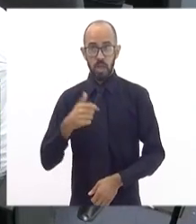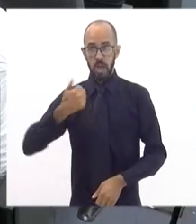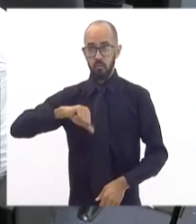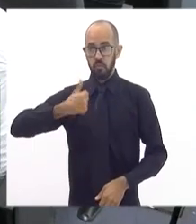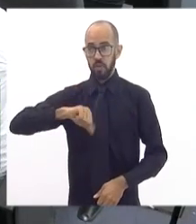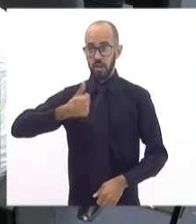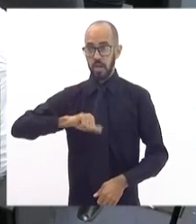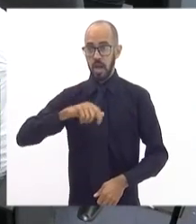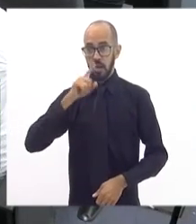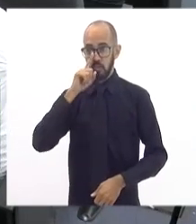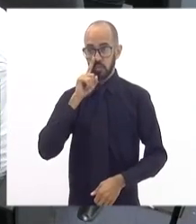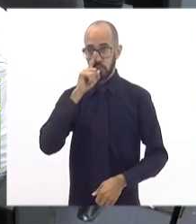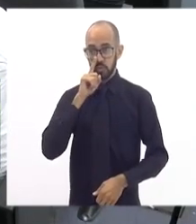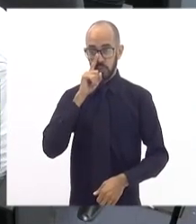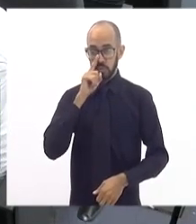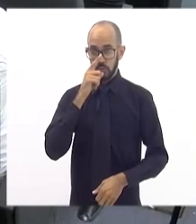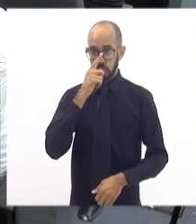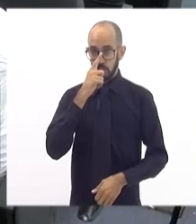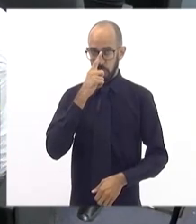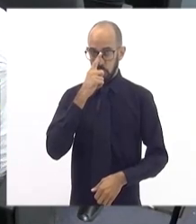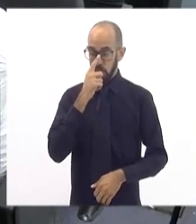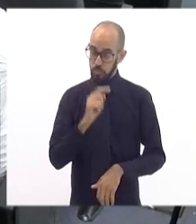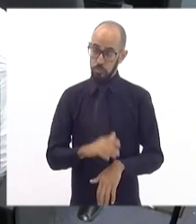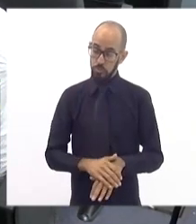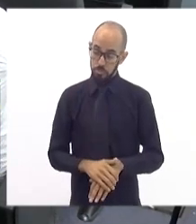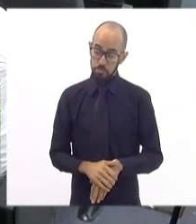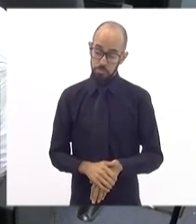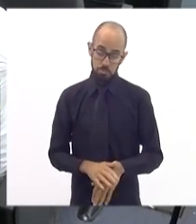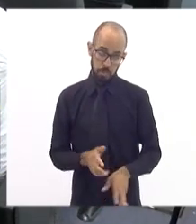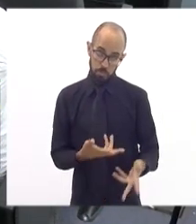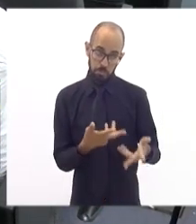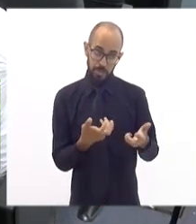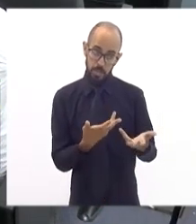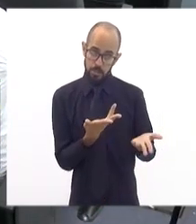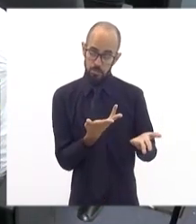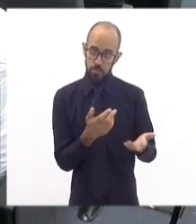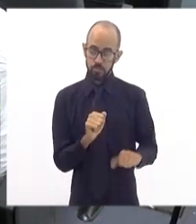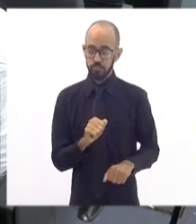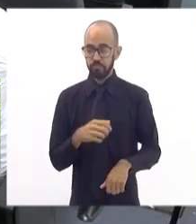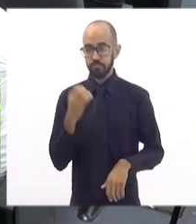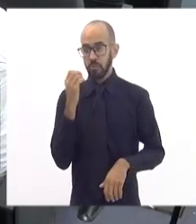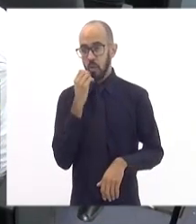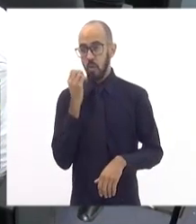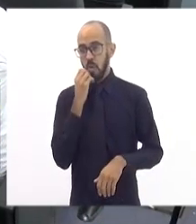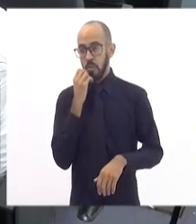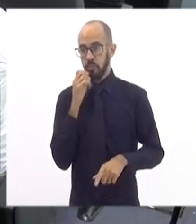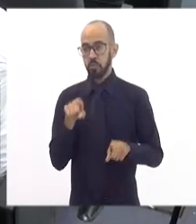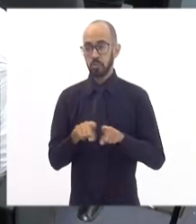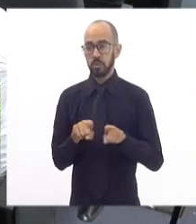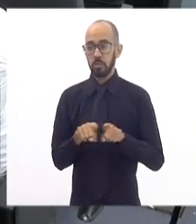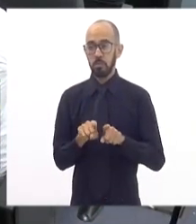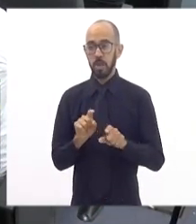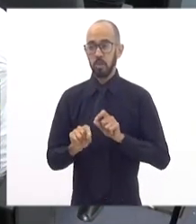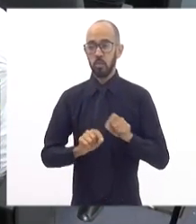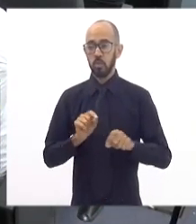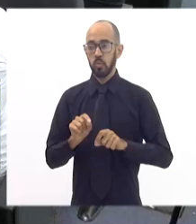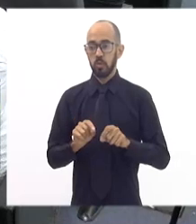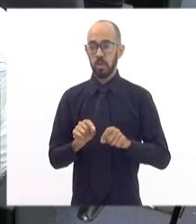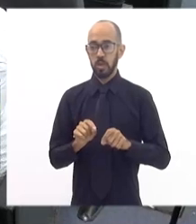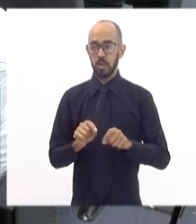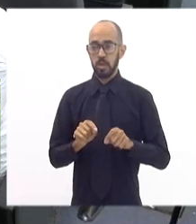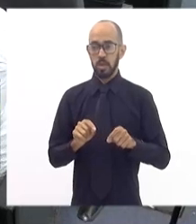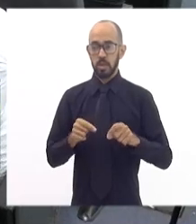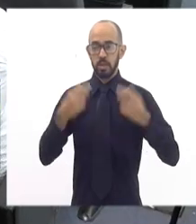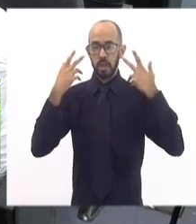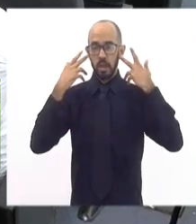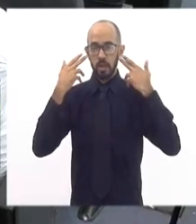sons avaliaram riscos pelo que se ver porque obviamente é além da natureza tem